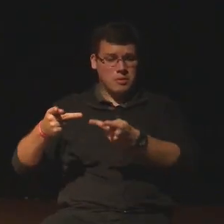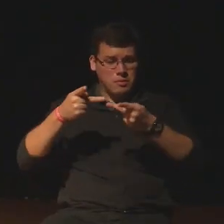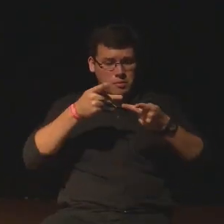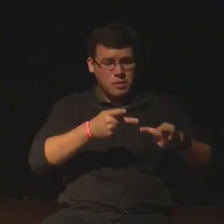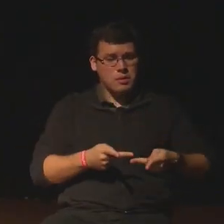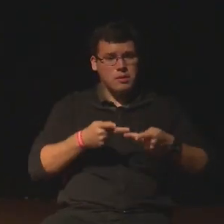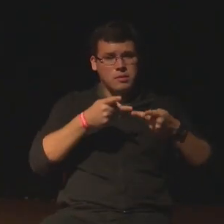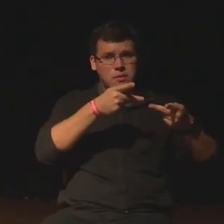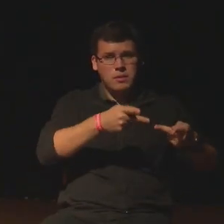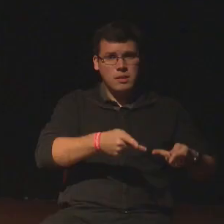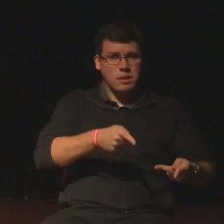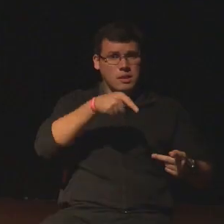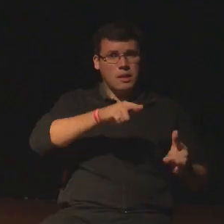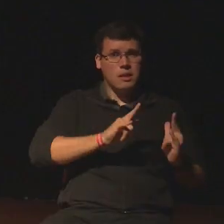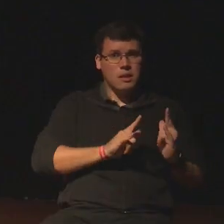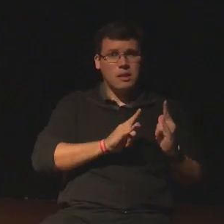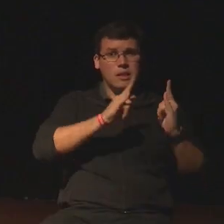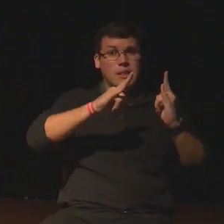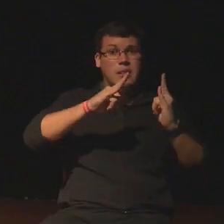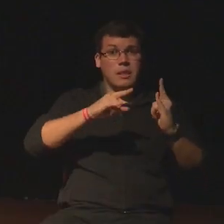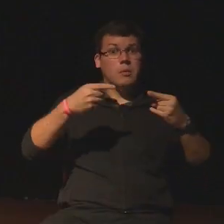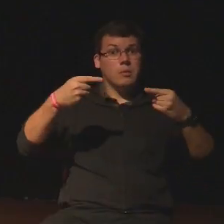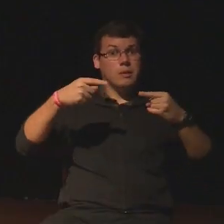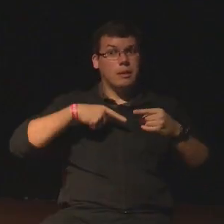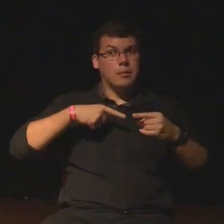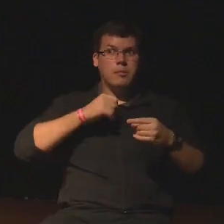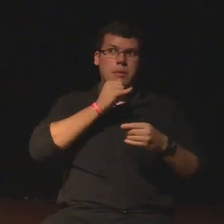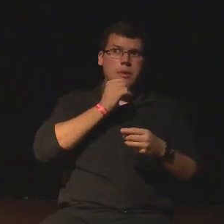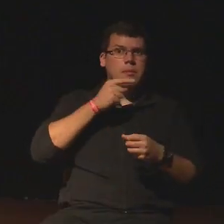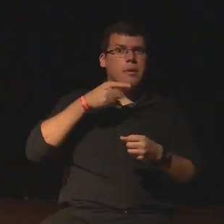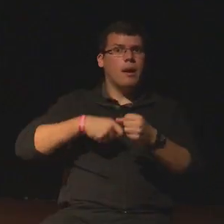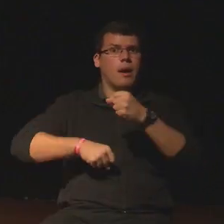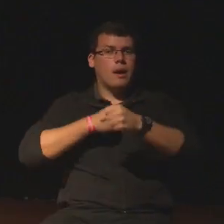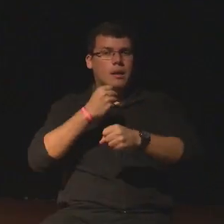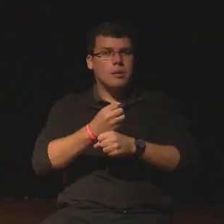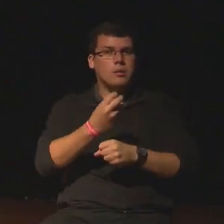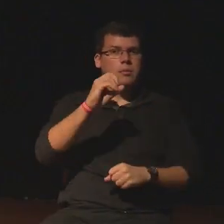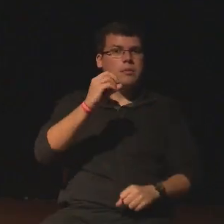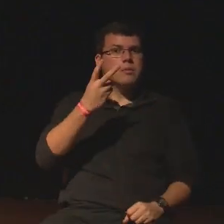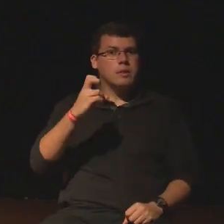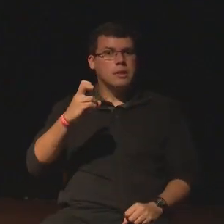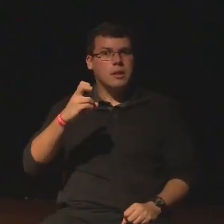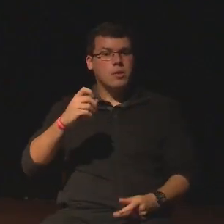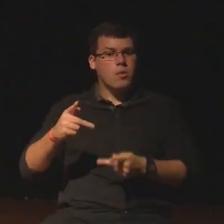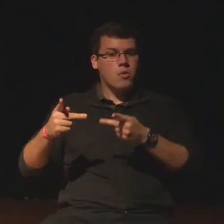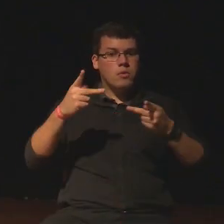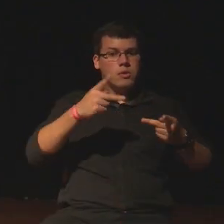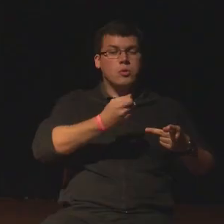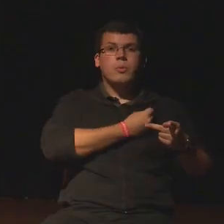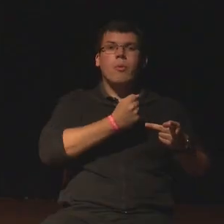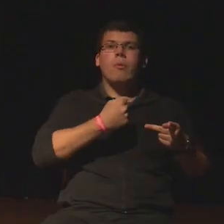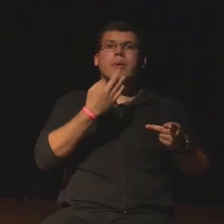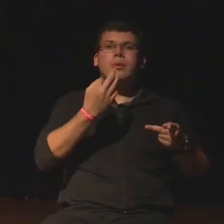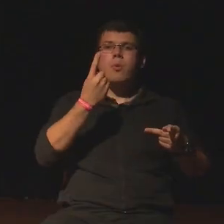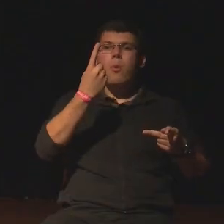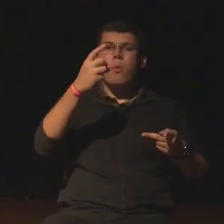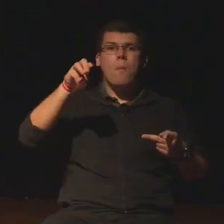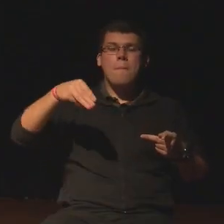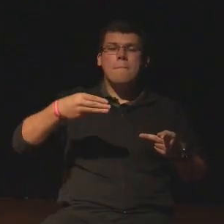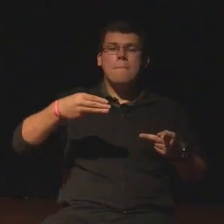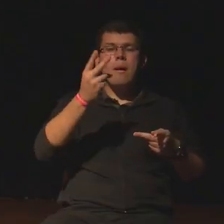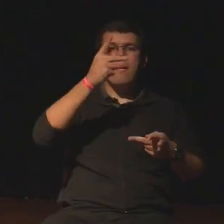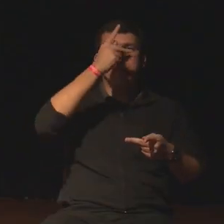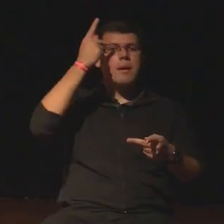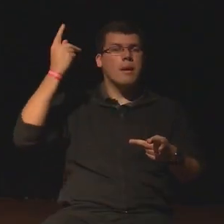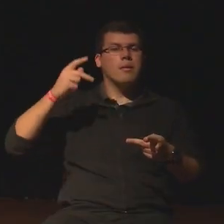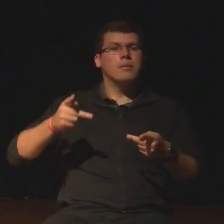que atingiu 1 milhão de visitantes no último ano, mas principalmente para a própria comunidade local.